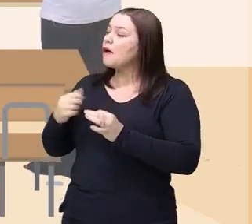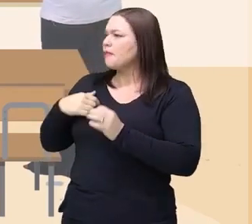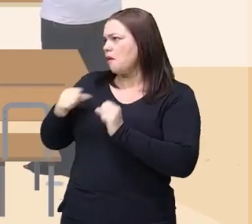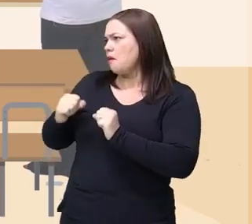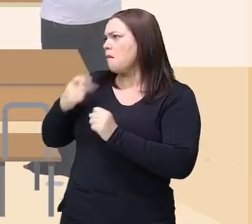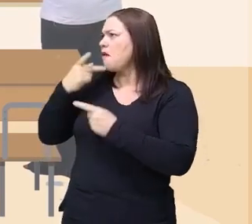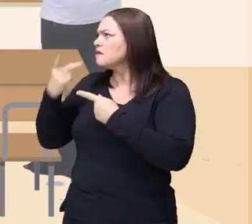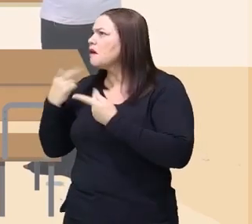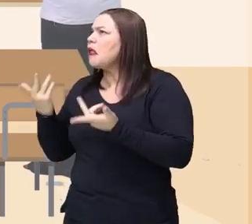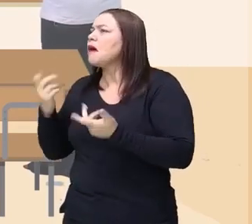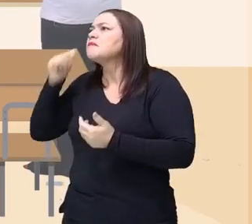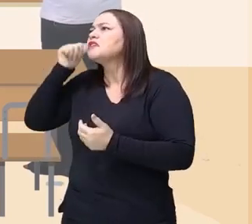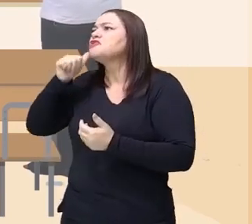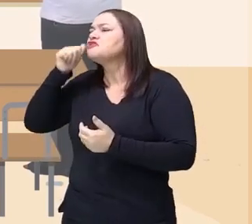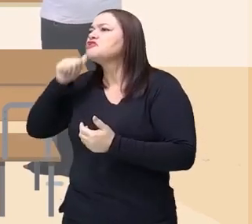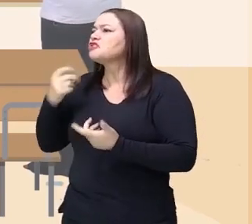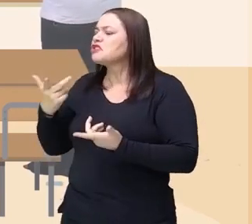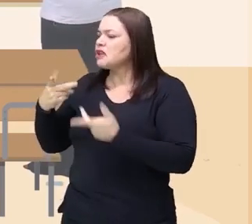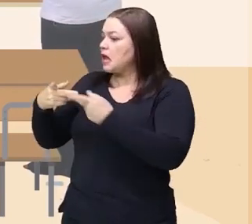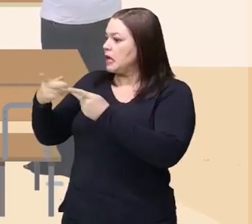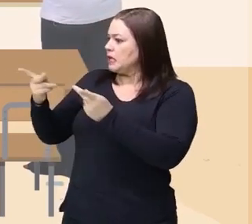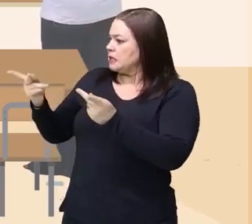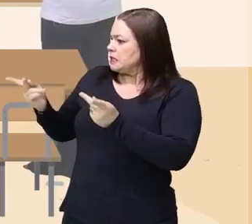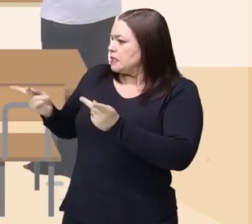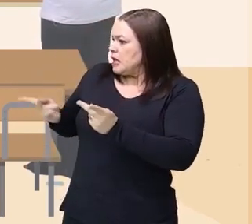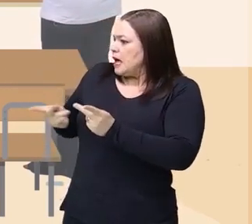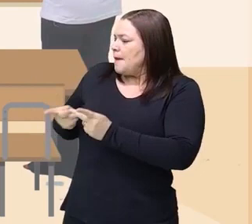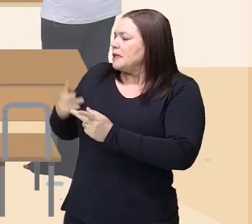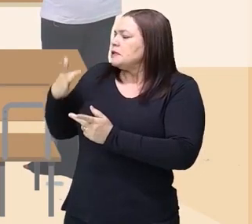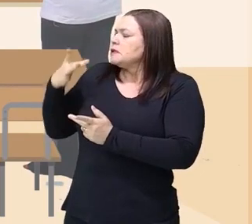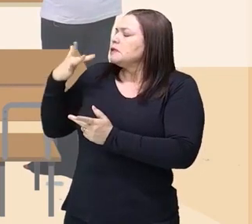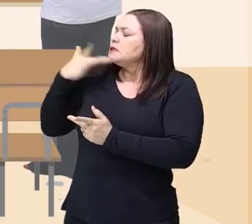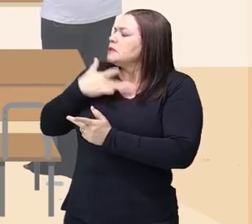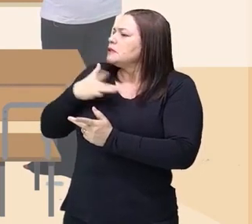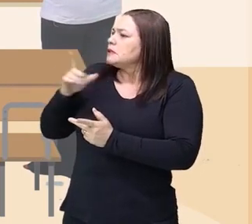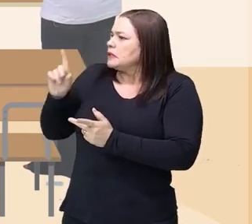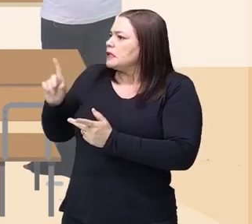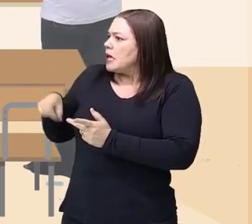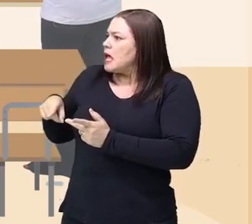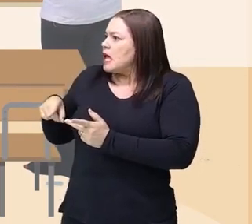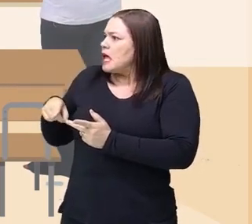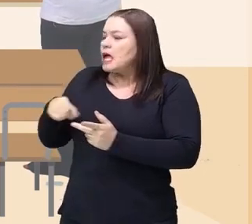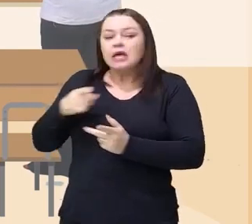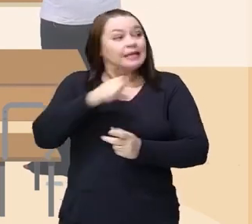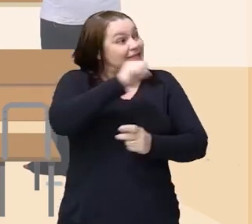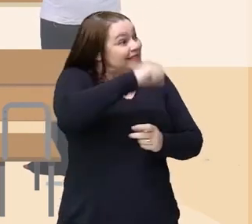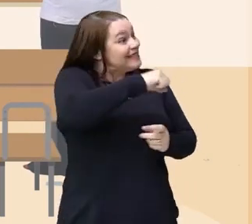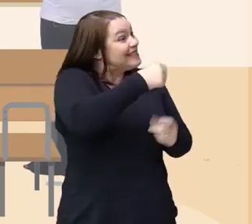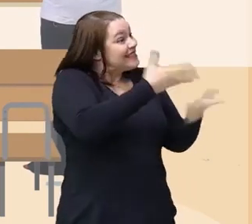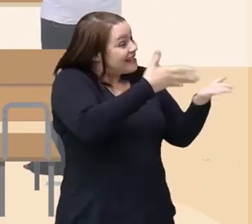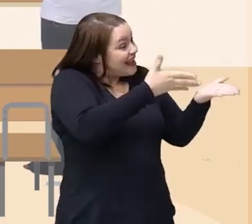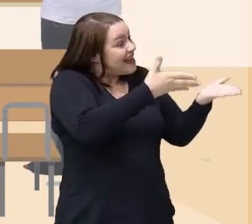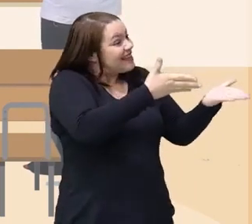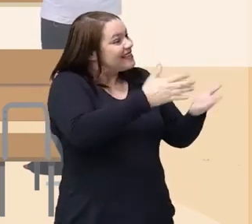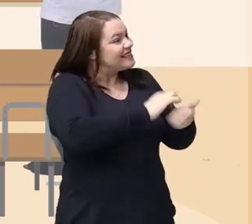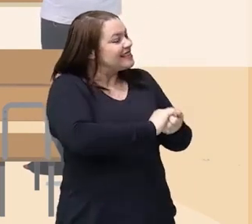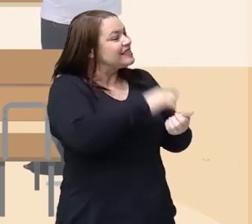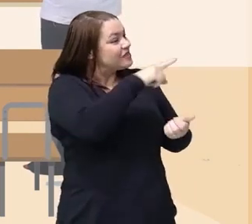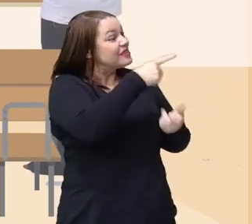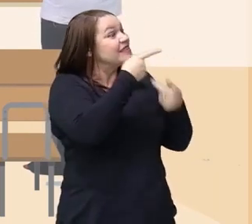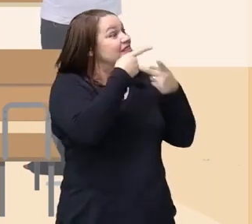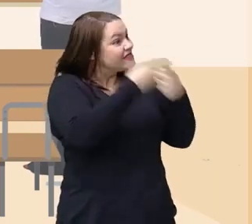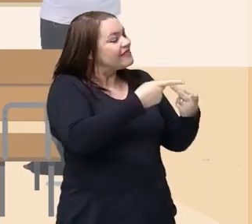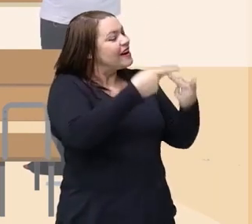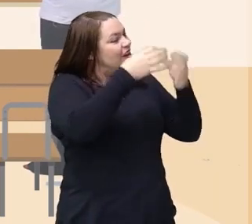dizer assim, Chiquinha, essa pizza tá uma delícia. Sim, isso mesmo. E você